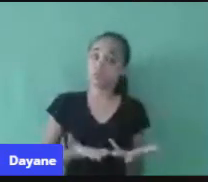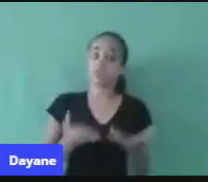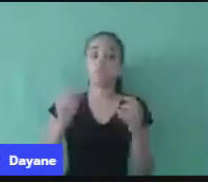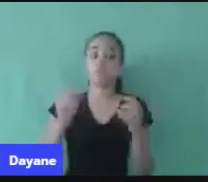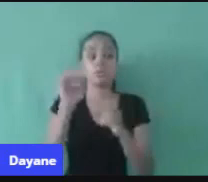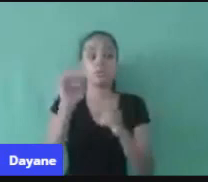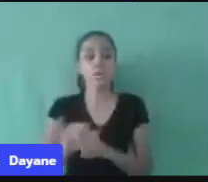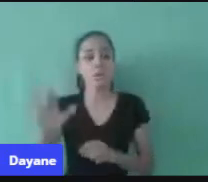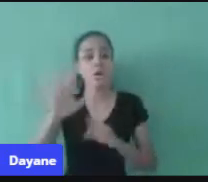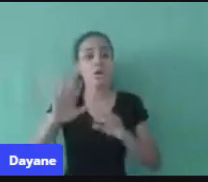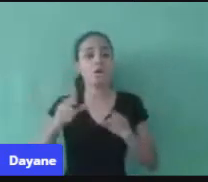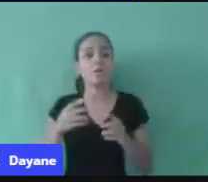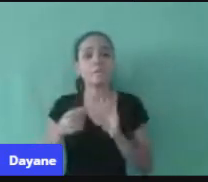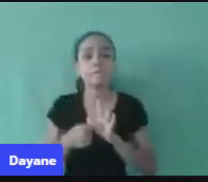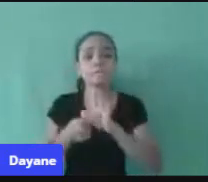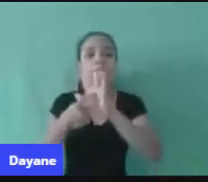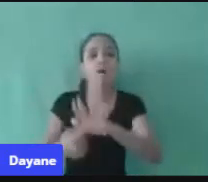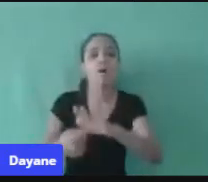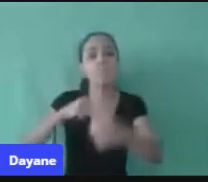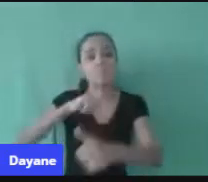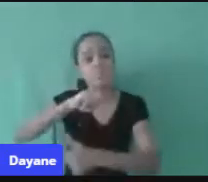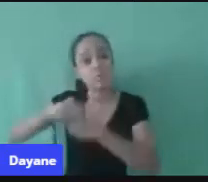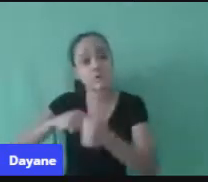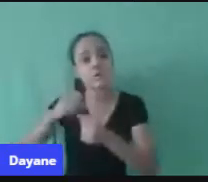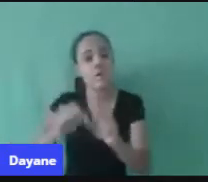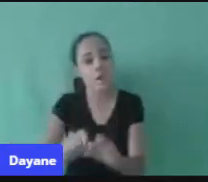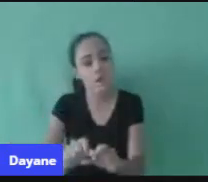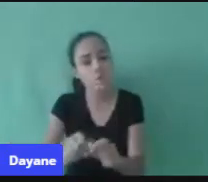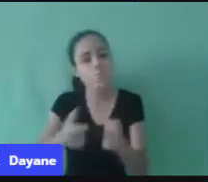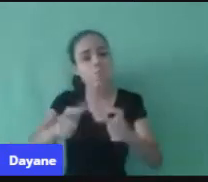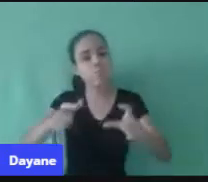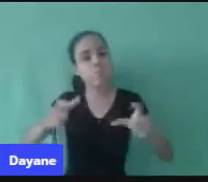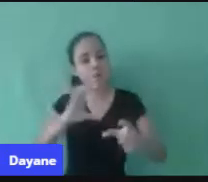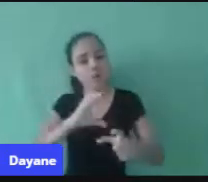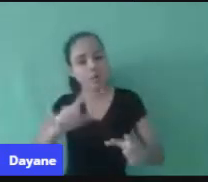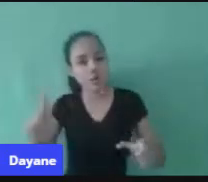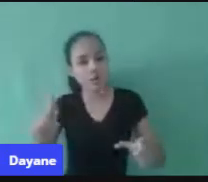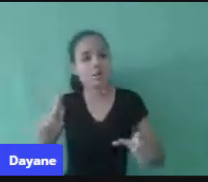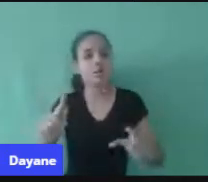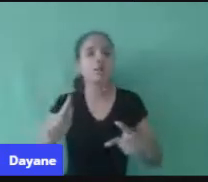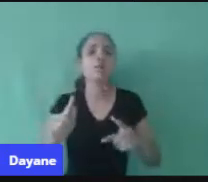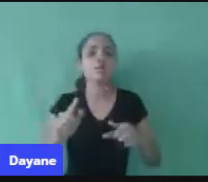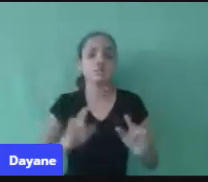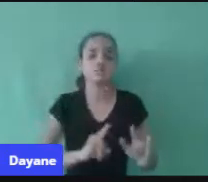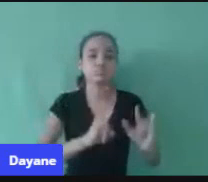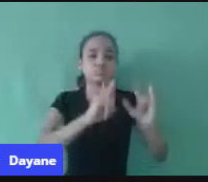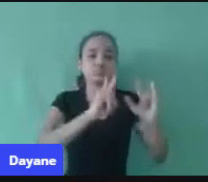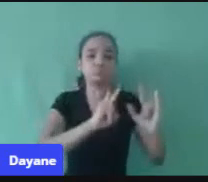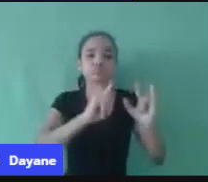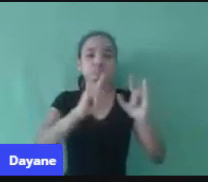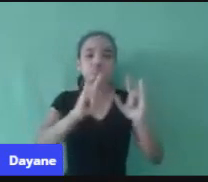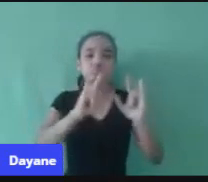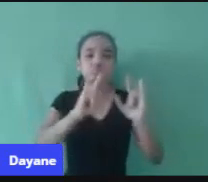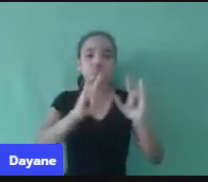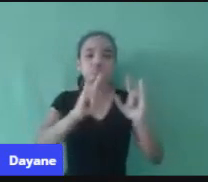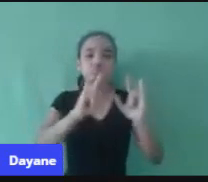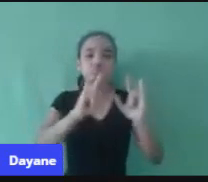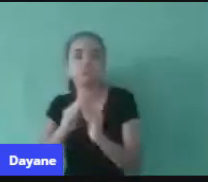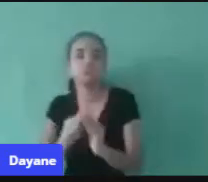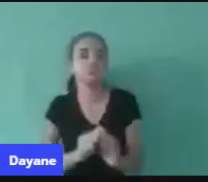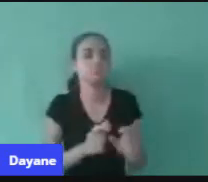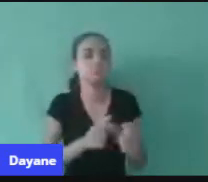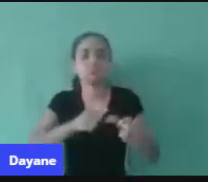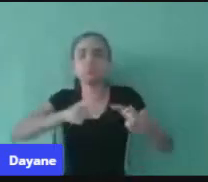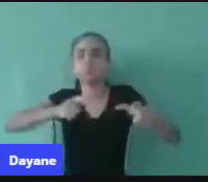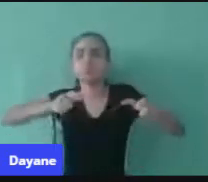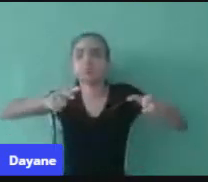Campo Grande, esse desenvolvimento urbano que Campo Grande teve. Vamos? Então, nós